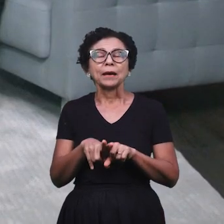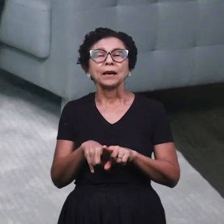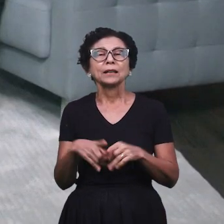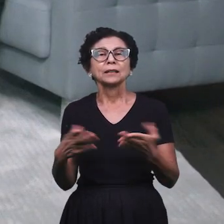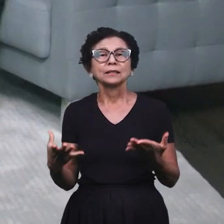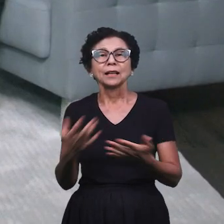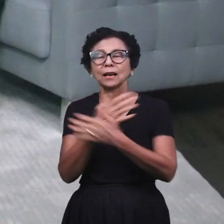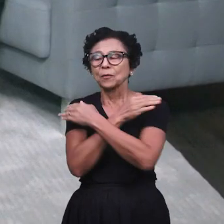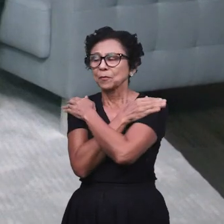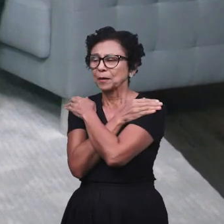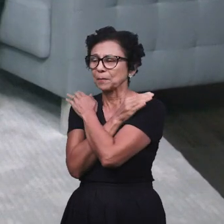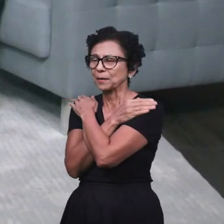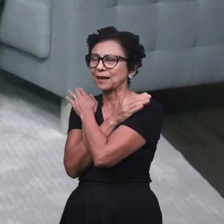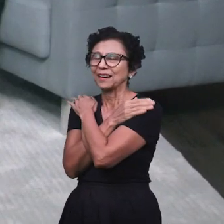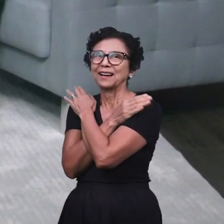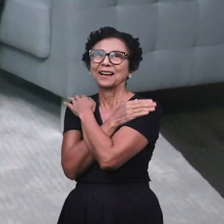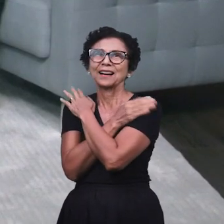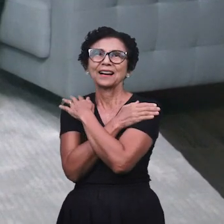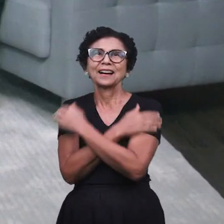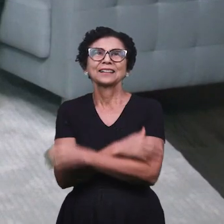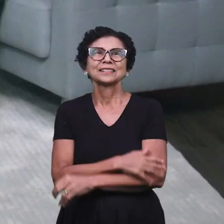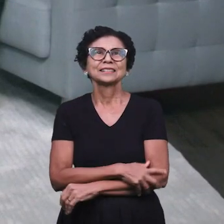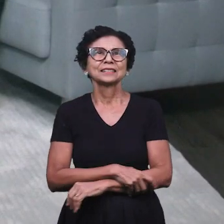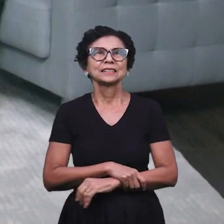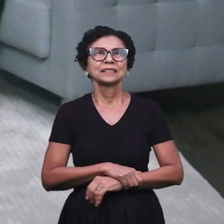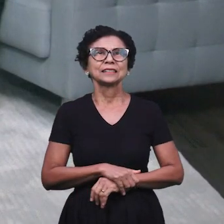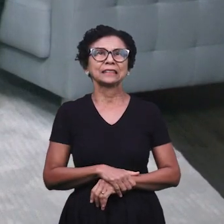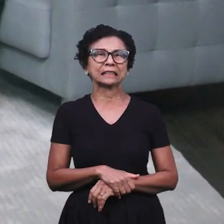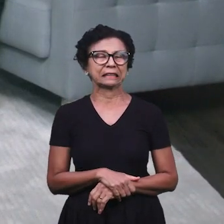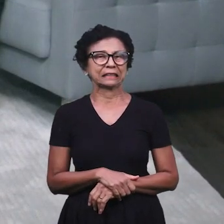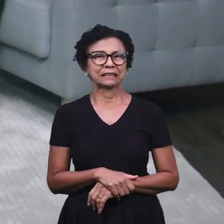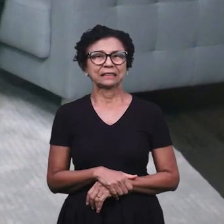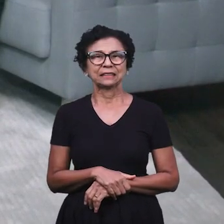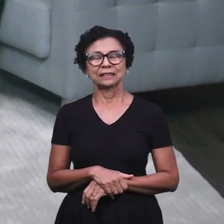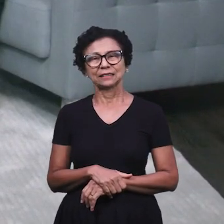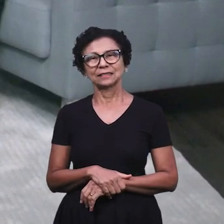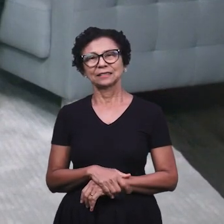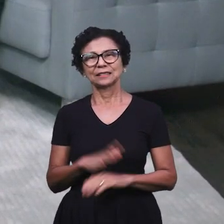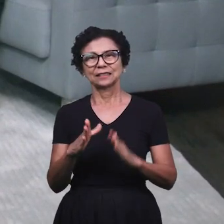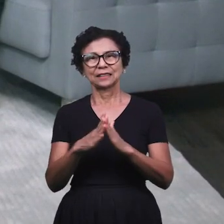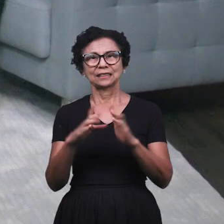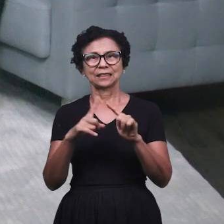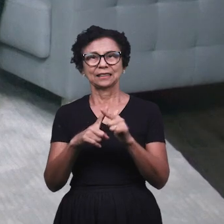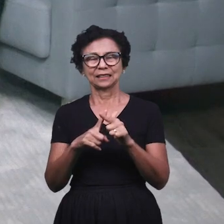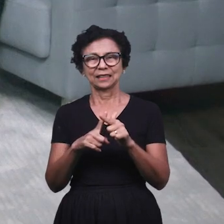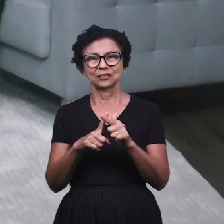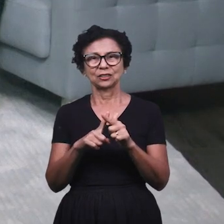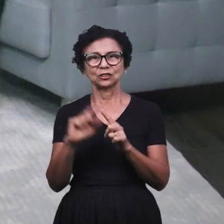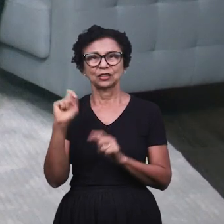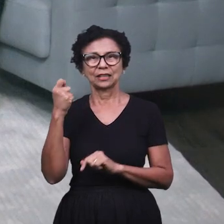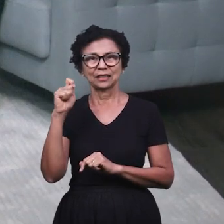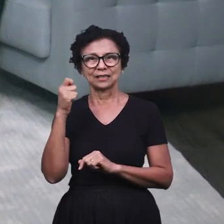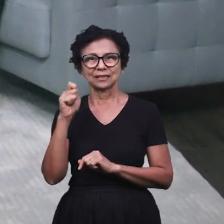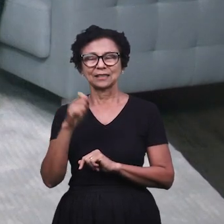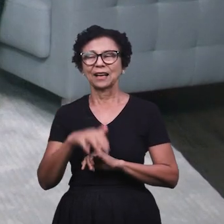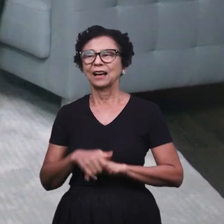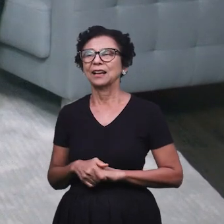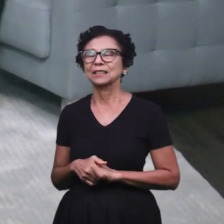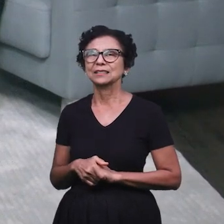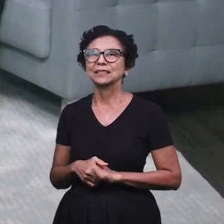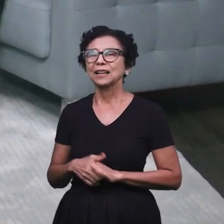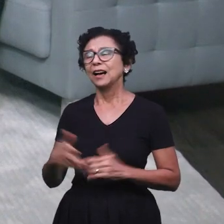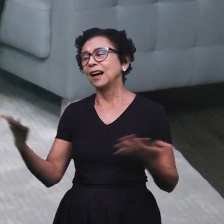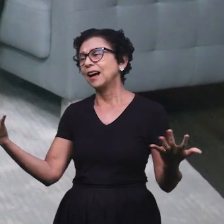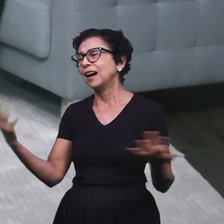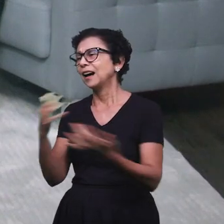abraço no Não tem idoso. dúvida. Eu vejo na Com minha certeza. igreja, Muito na bom, minha igreja Thalita. lá em Araçás 3, quando acaba o culto, a gente se abraça. Como é que a senhora